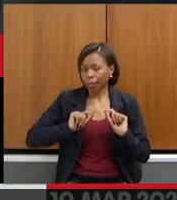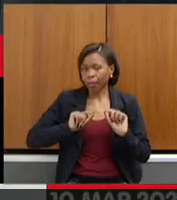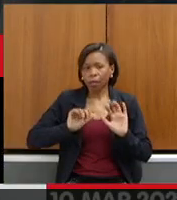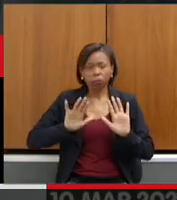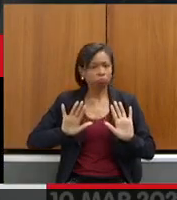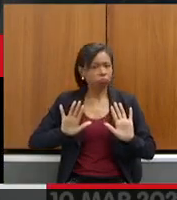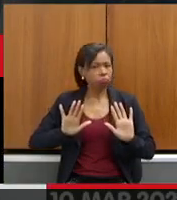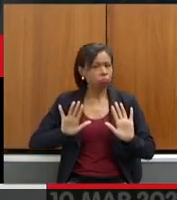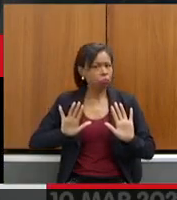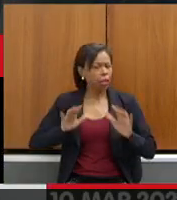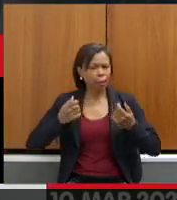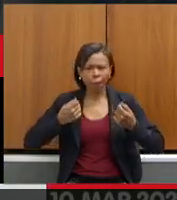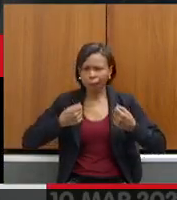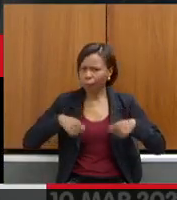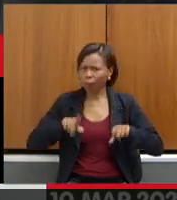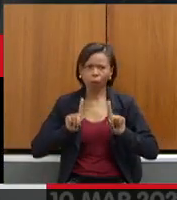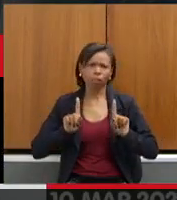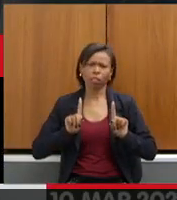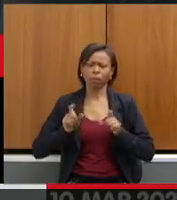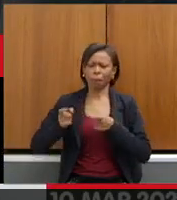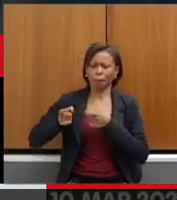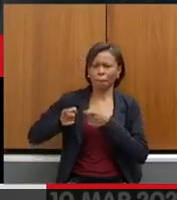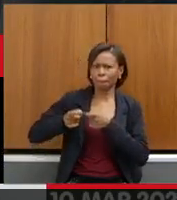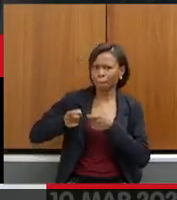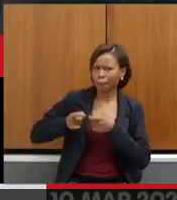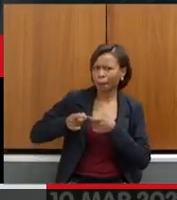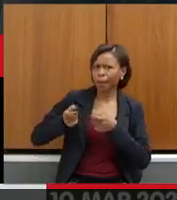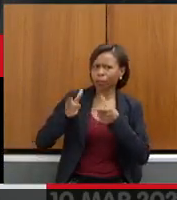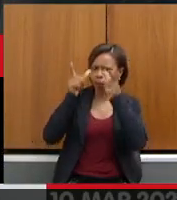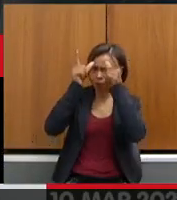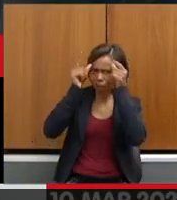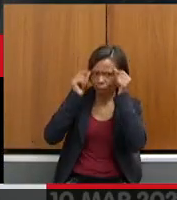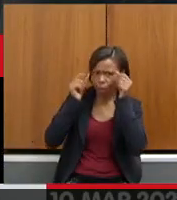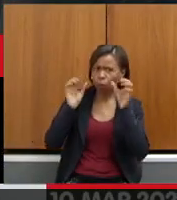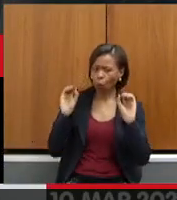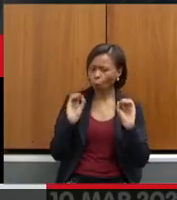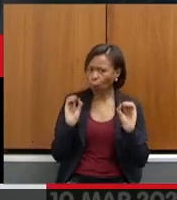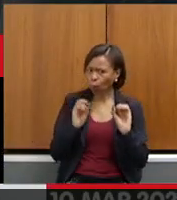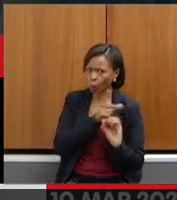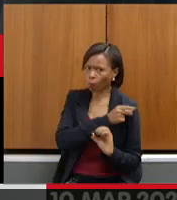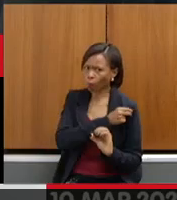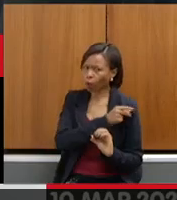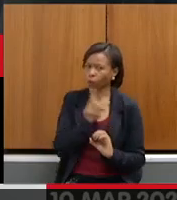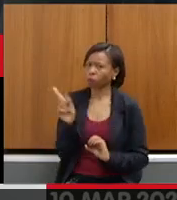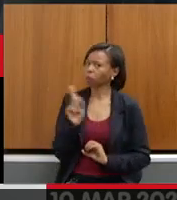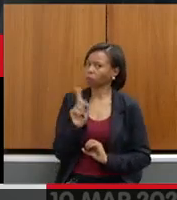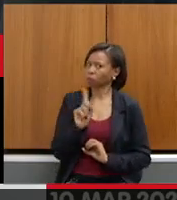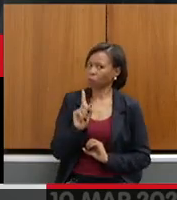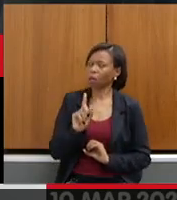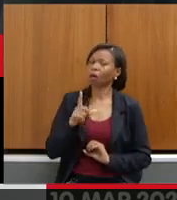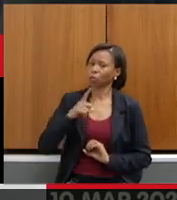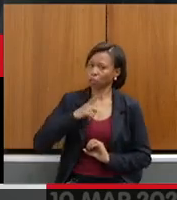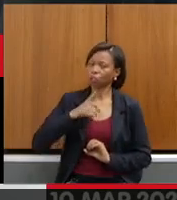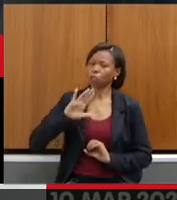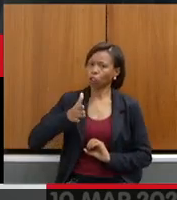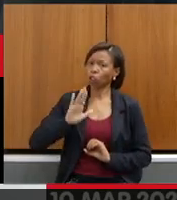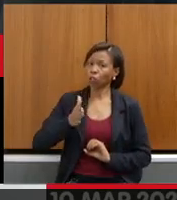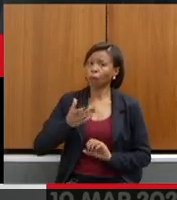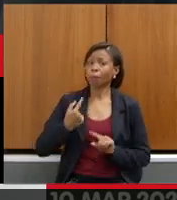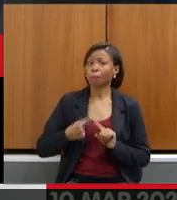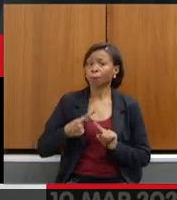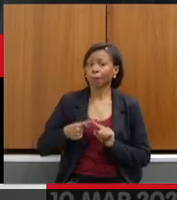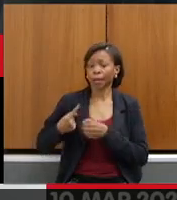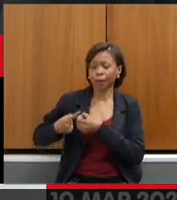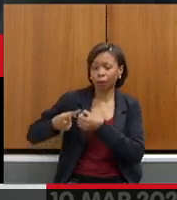motivo neste momento para nós temos médicos e enfermeiros eu tenho sido vacinado isso nós esperamos efetivamente que os